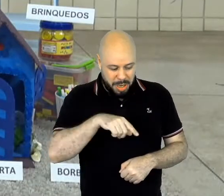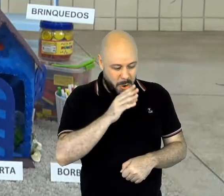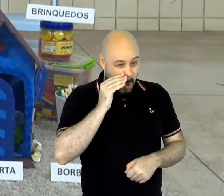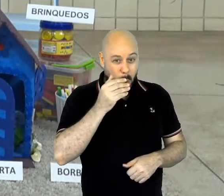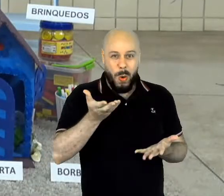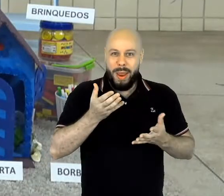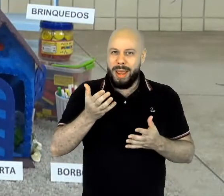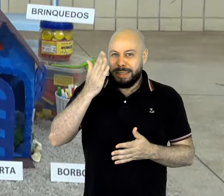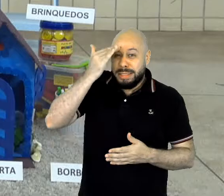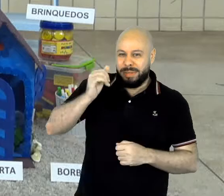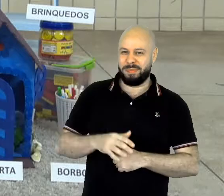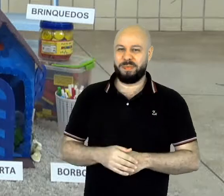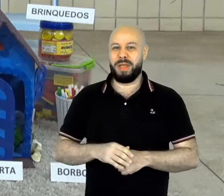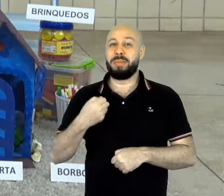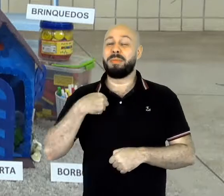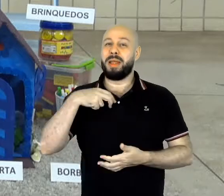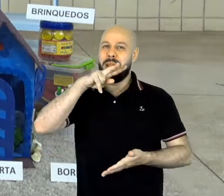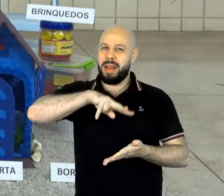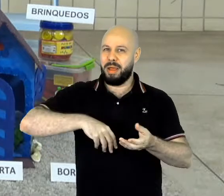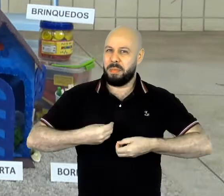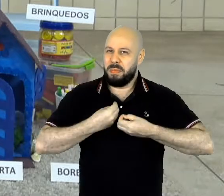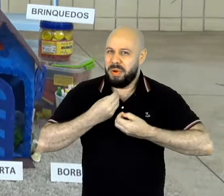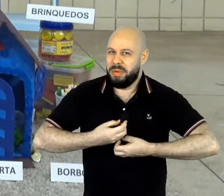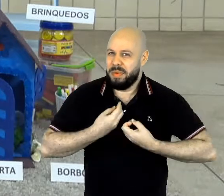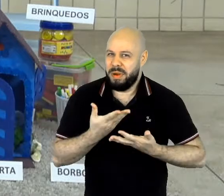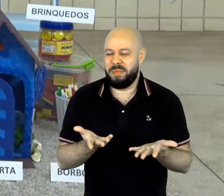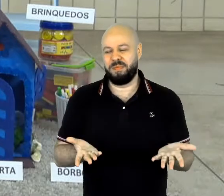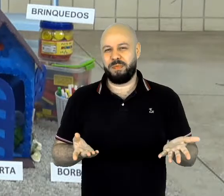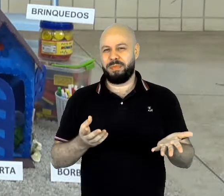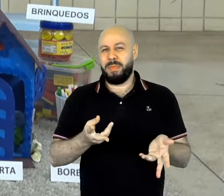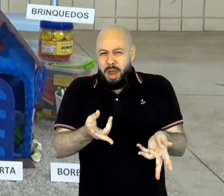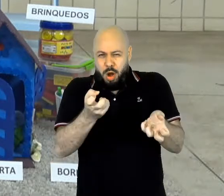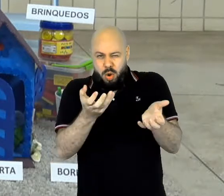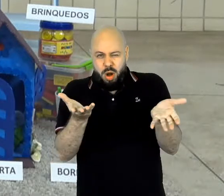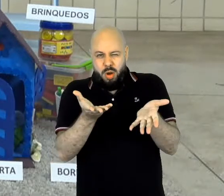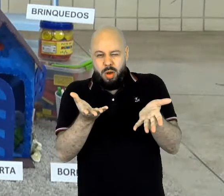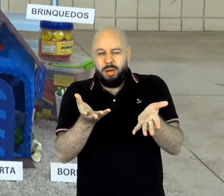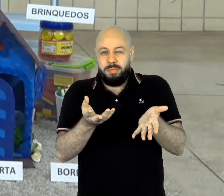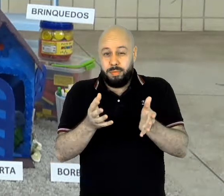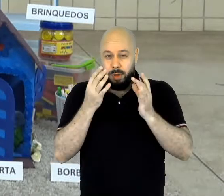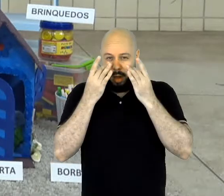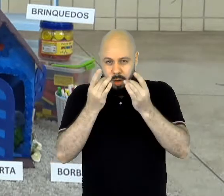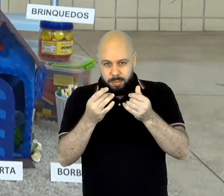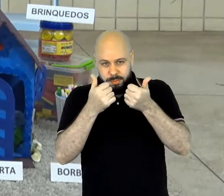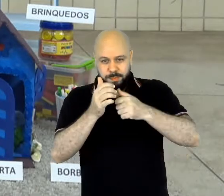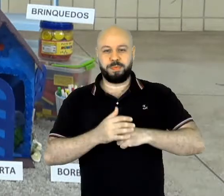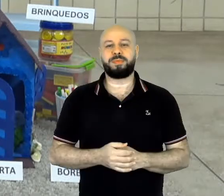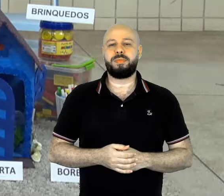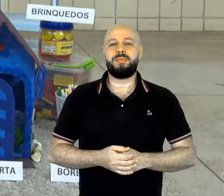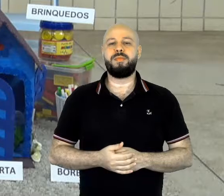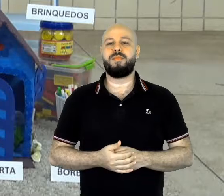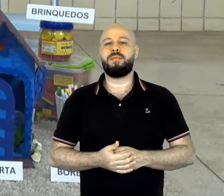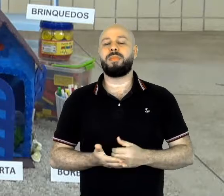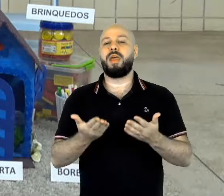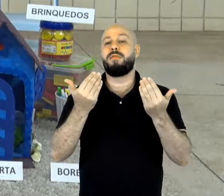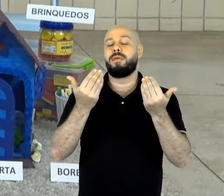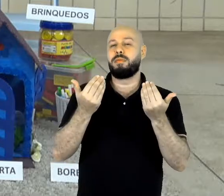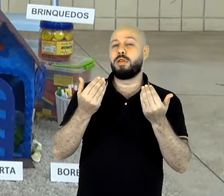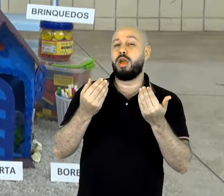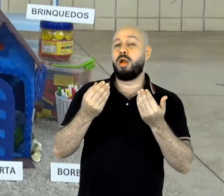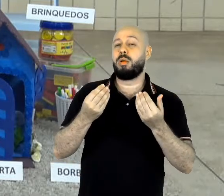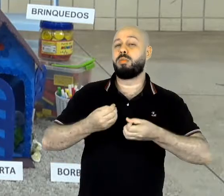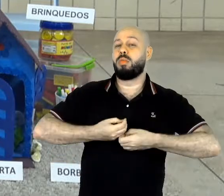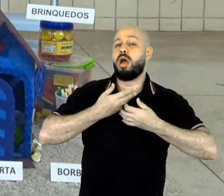para a gente descobrir, a gente vai ler o poema e eu queria que vocês prestassem bastante atenção, tá bem? Então, vamos lá. O nosso poema